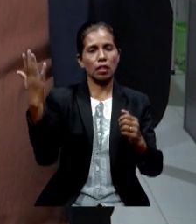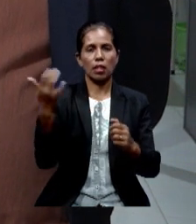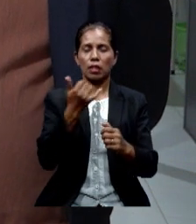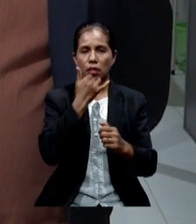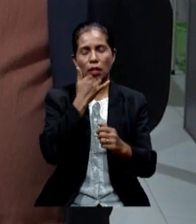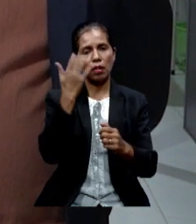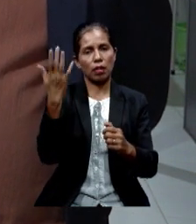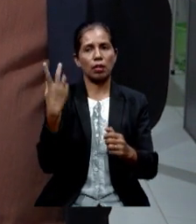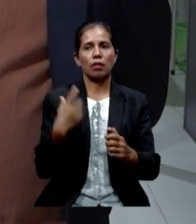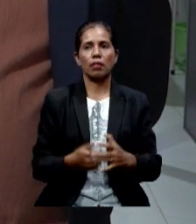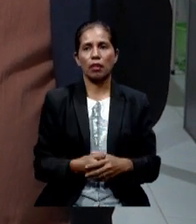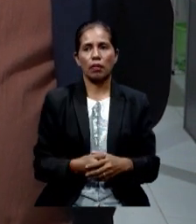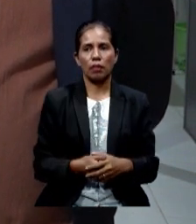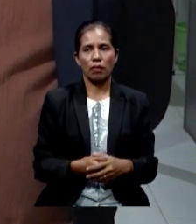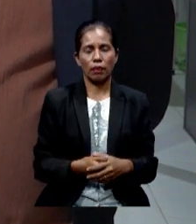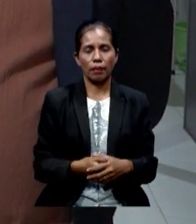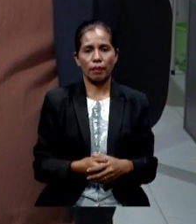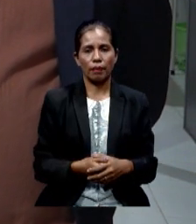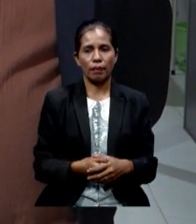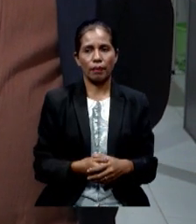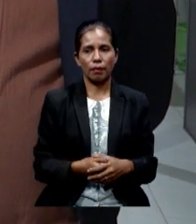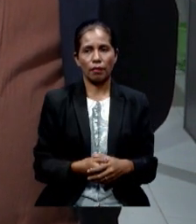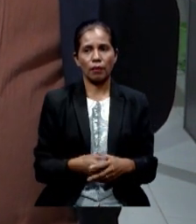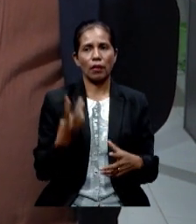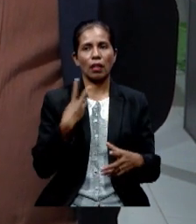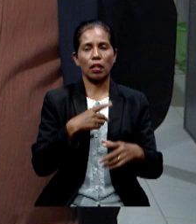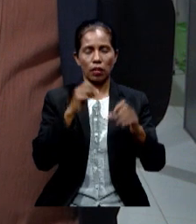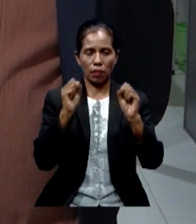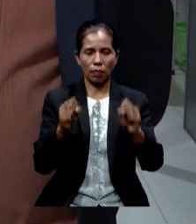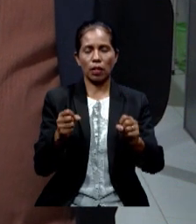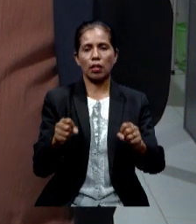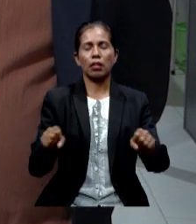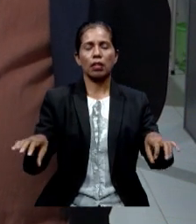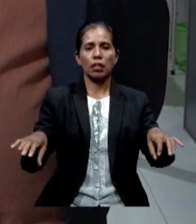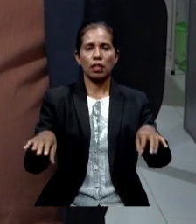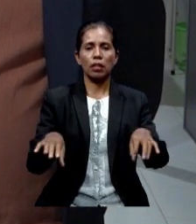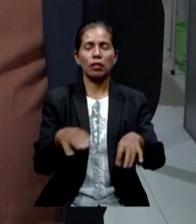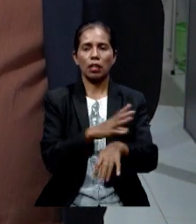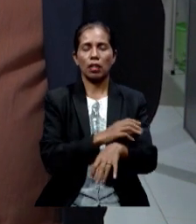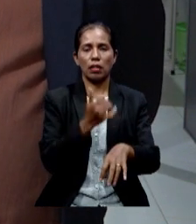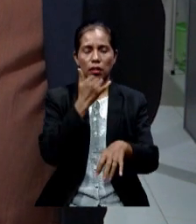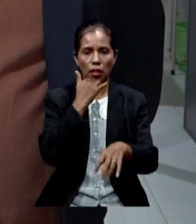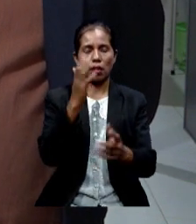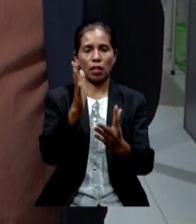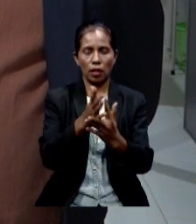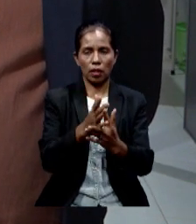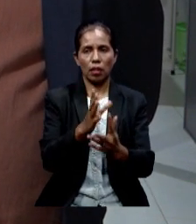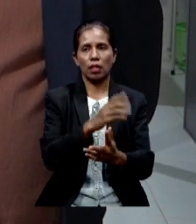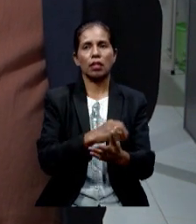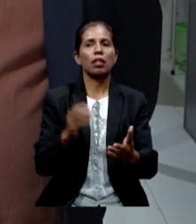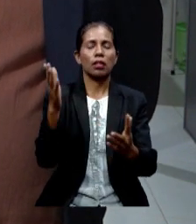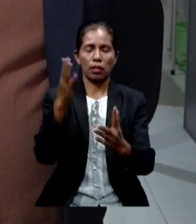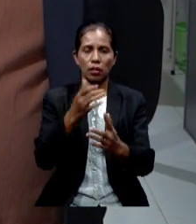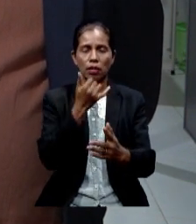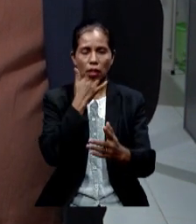larang e e também de naxala e claran. Então, nela dia, quando naxala e claran,